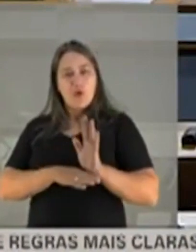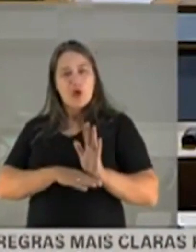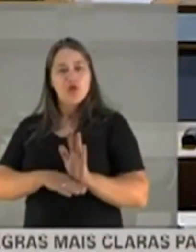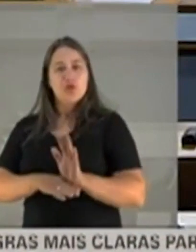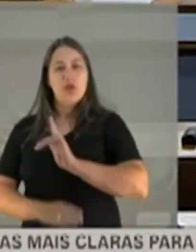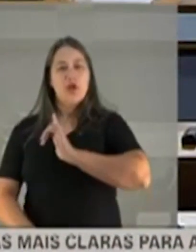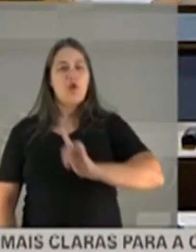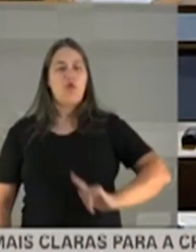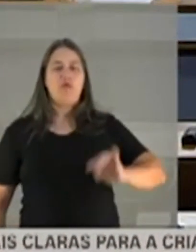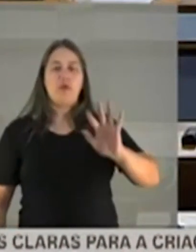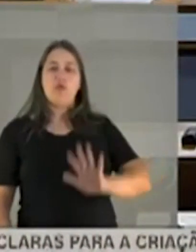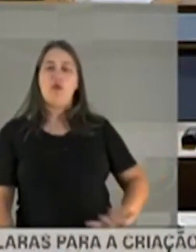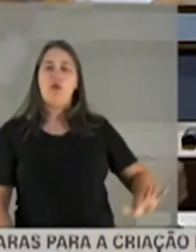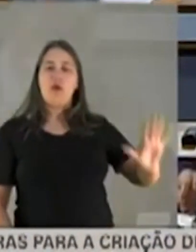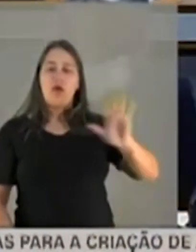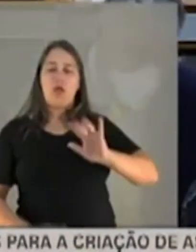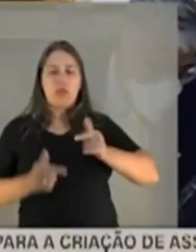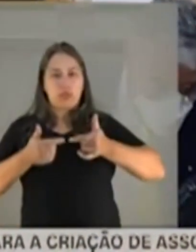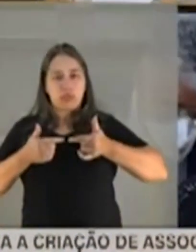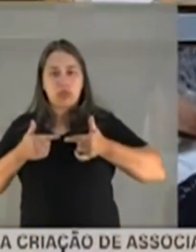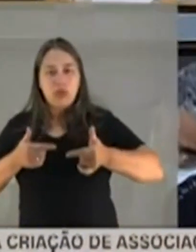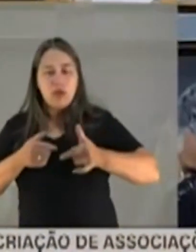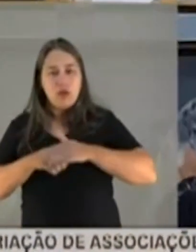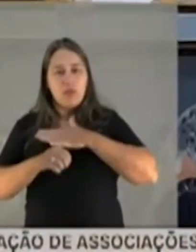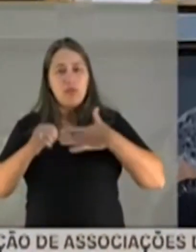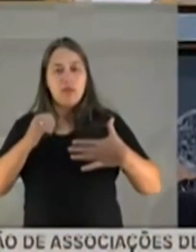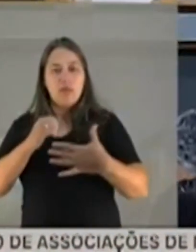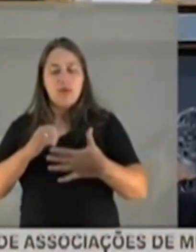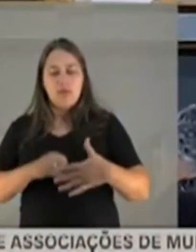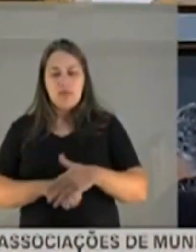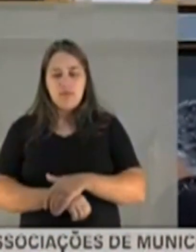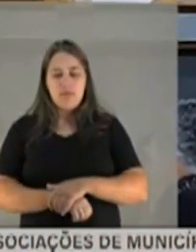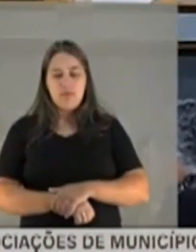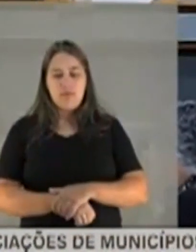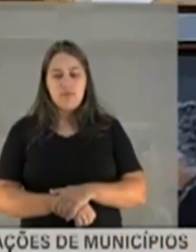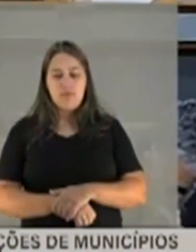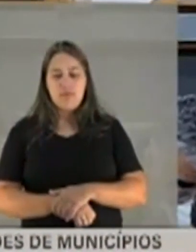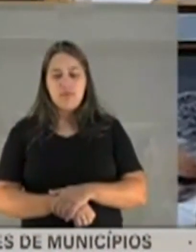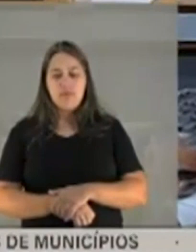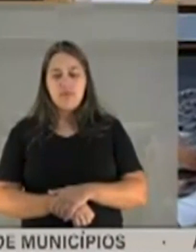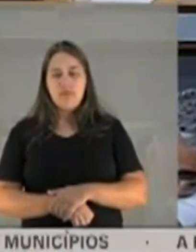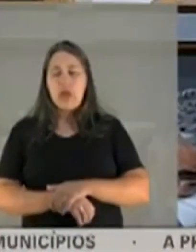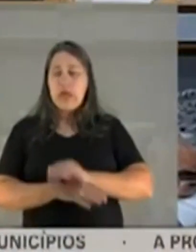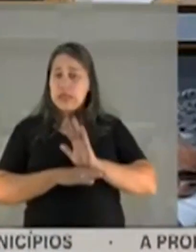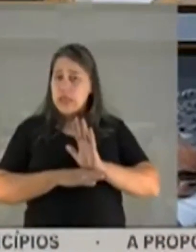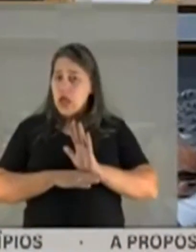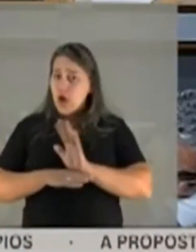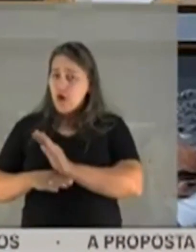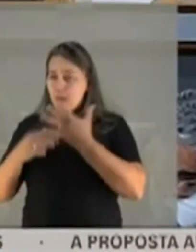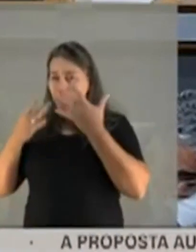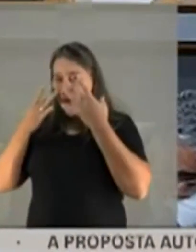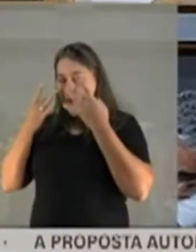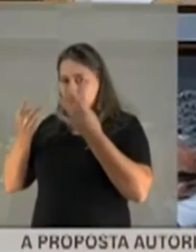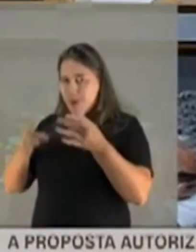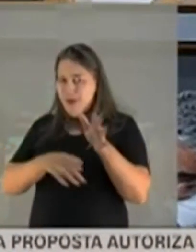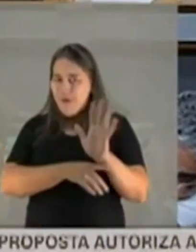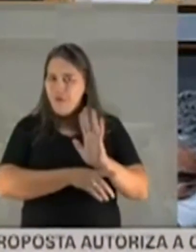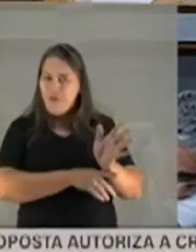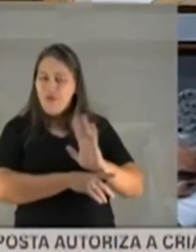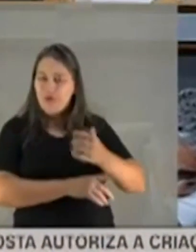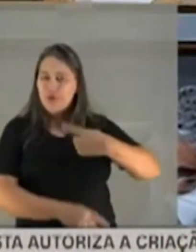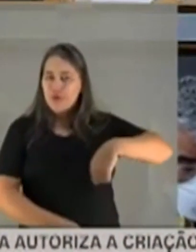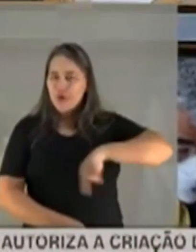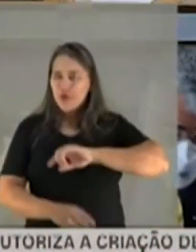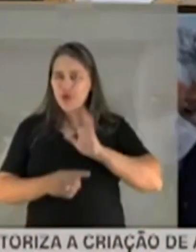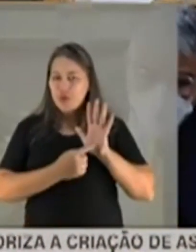com o governo federal no enfrentamento da pandemia e essa contribuição a pouco exposta nesse vídeo que